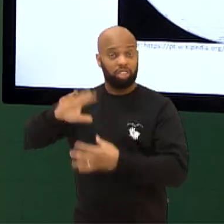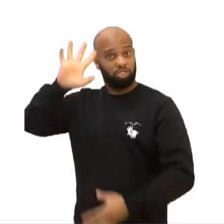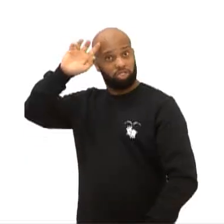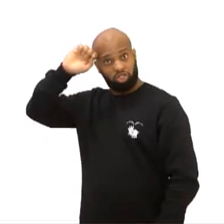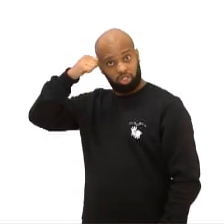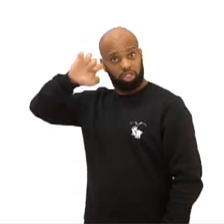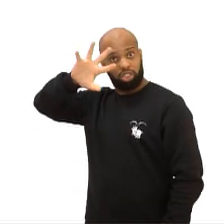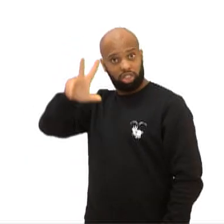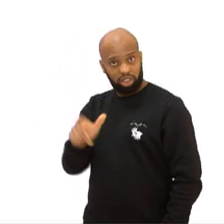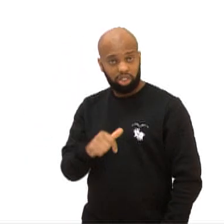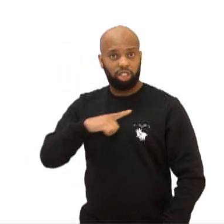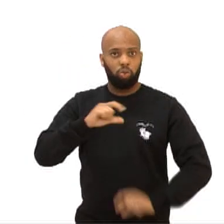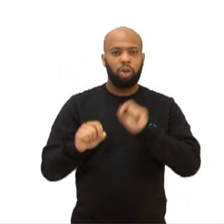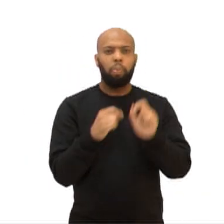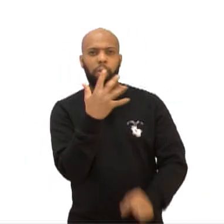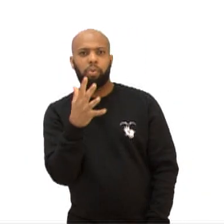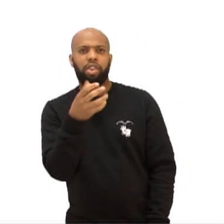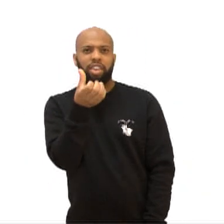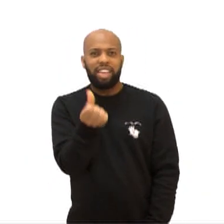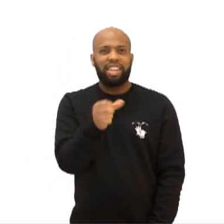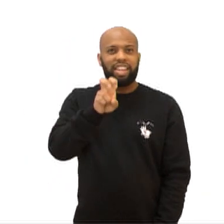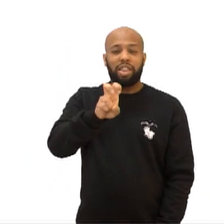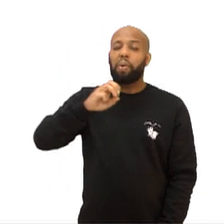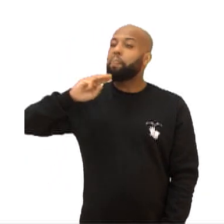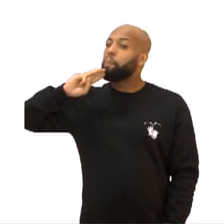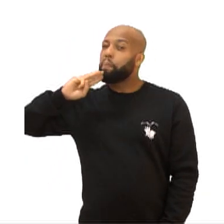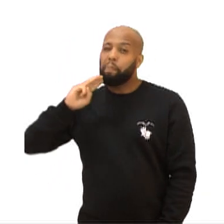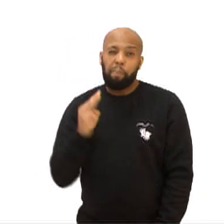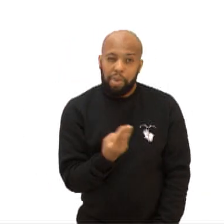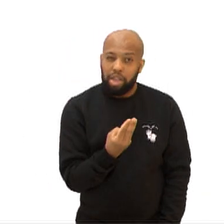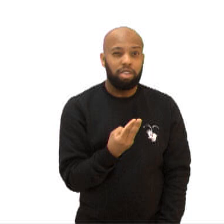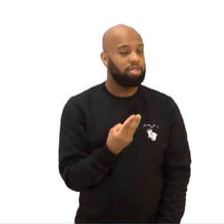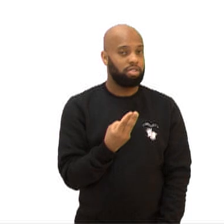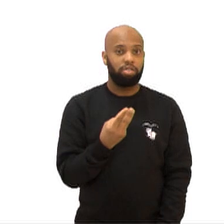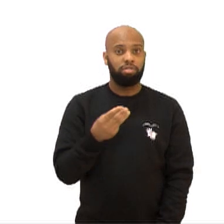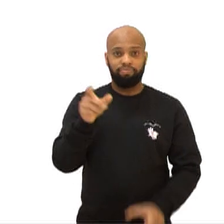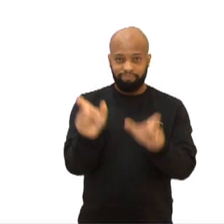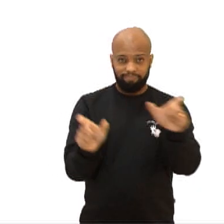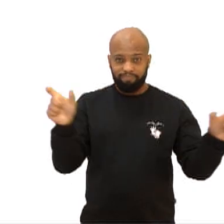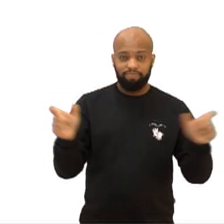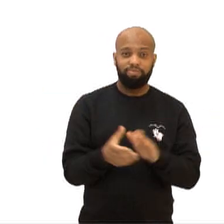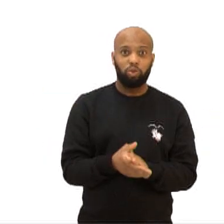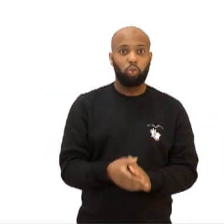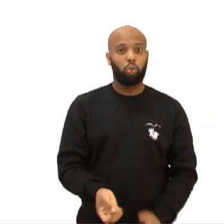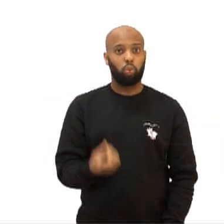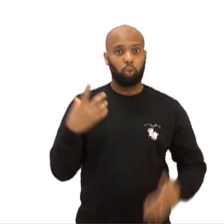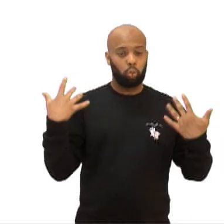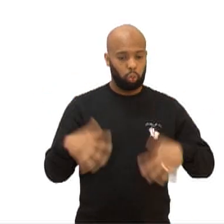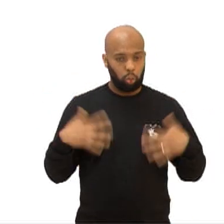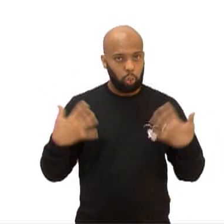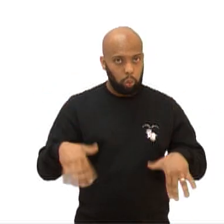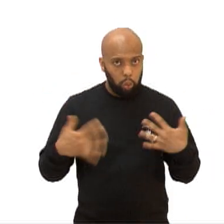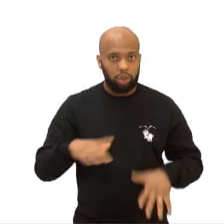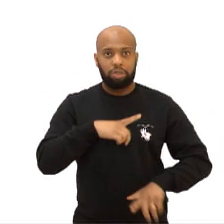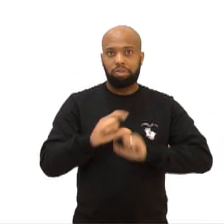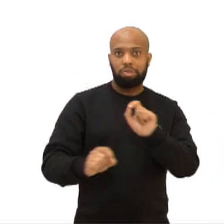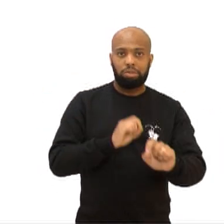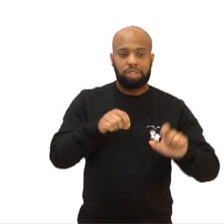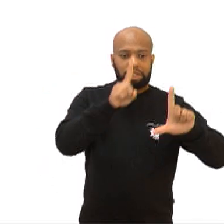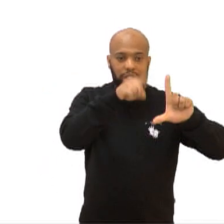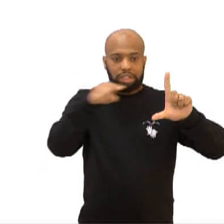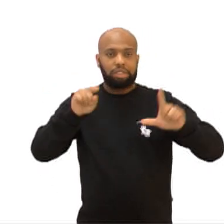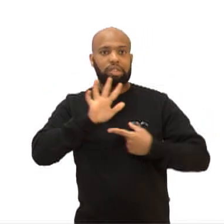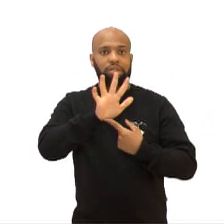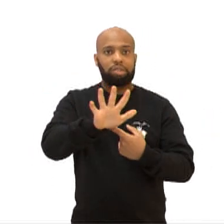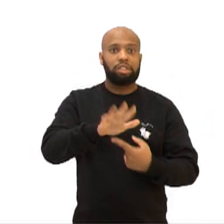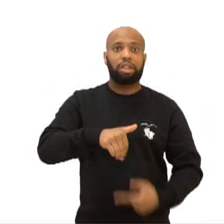Ele vai ter mais ou menos 65 milhões de pessoas. Imagine o que é isso. Estimativas indicam que isso vai